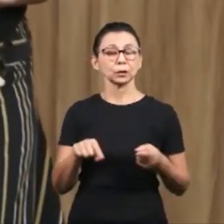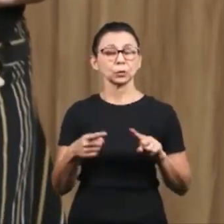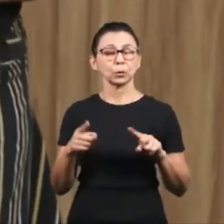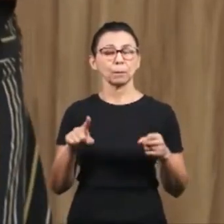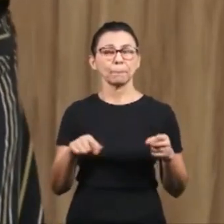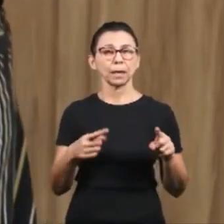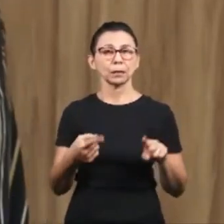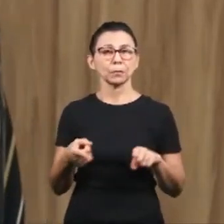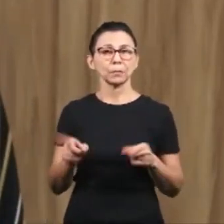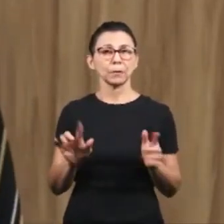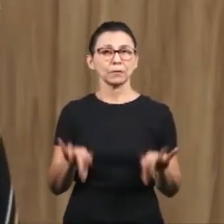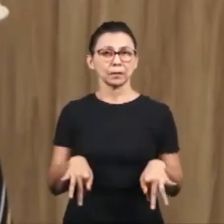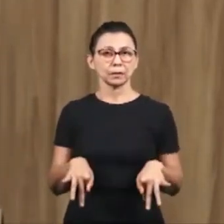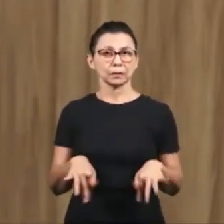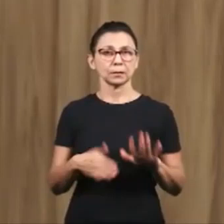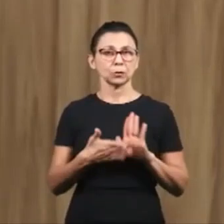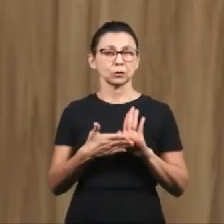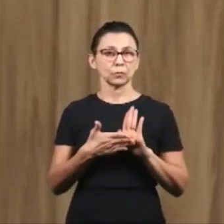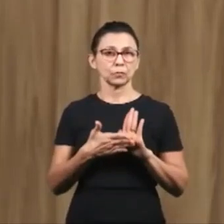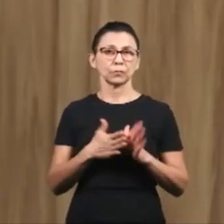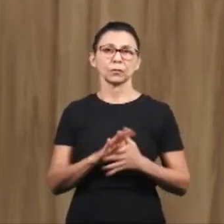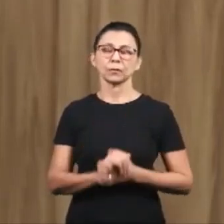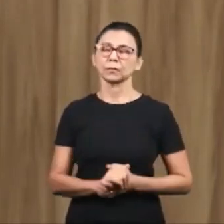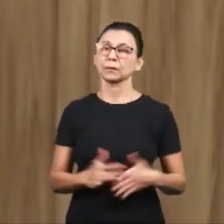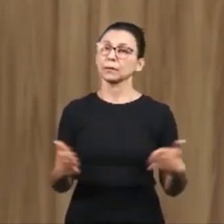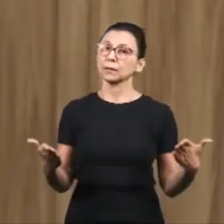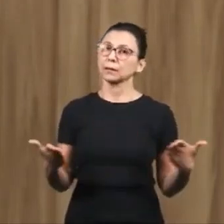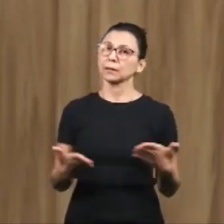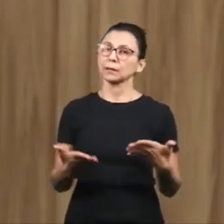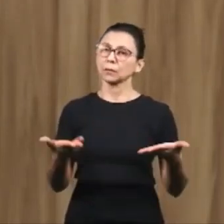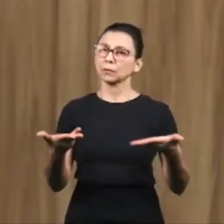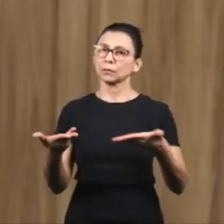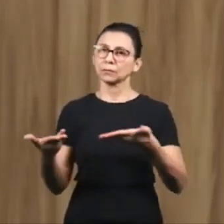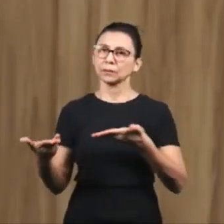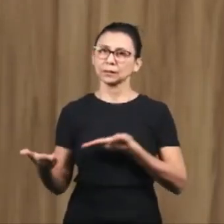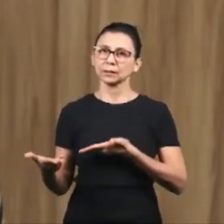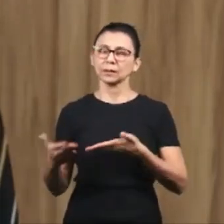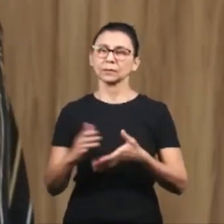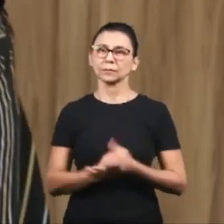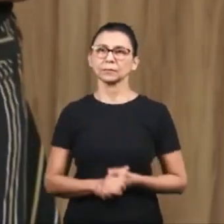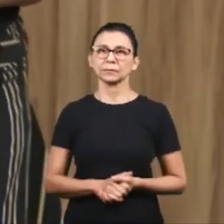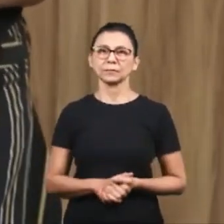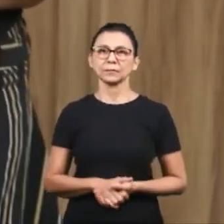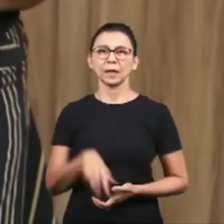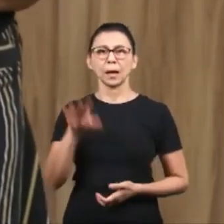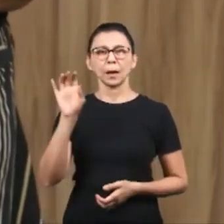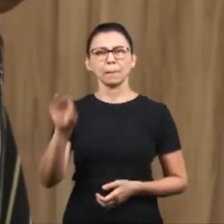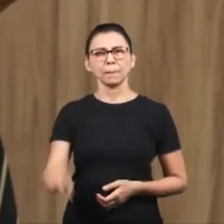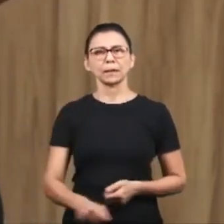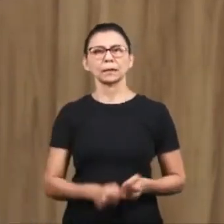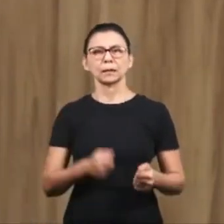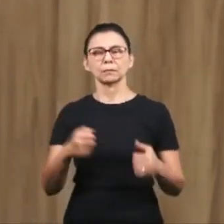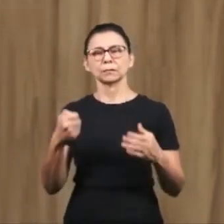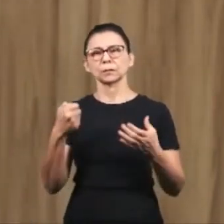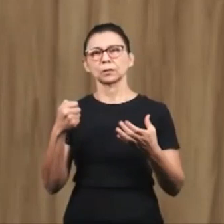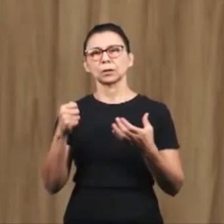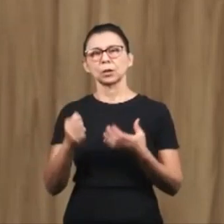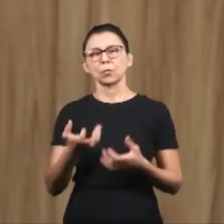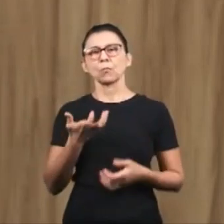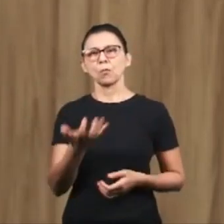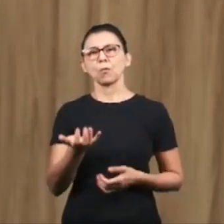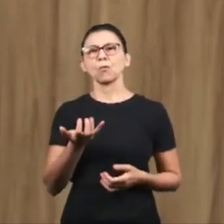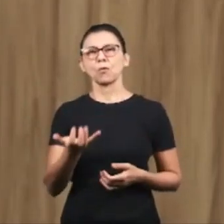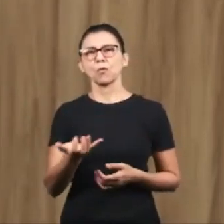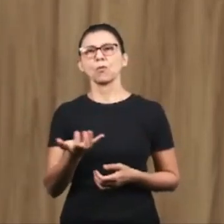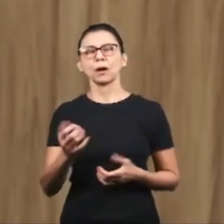parte instrumental para finalizar o louvor. Agora quero lhe convidar para pegar o seu instrumento, o